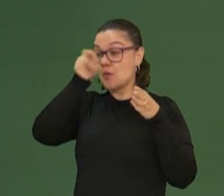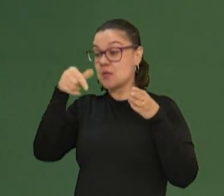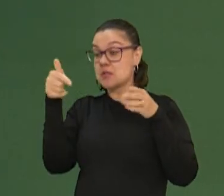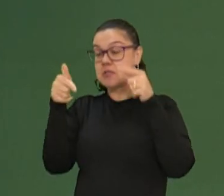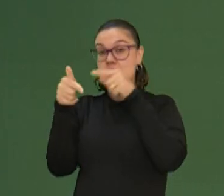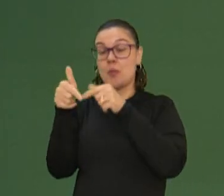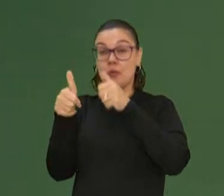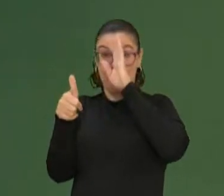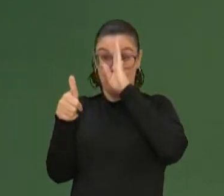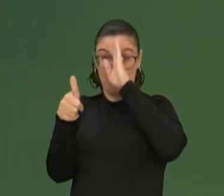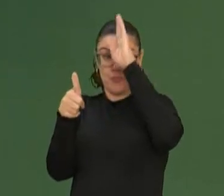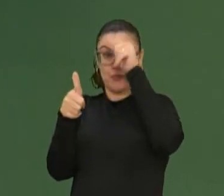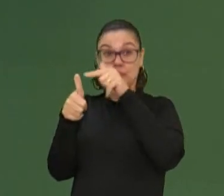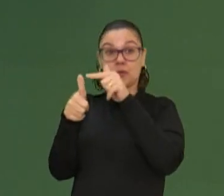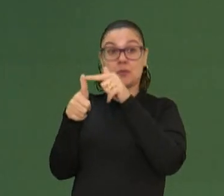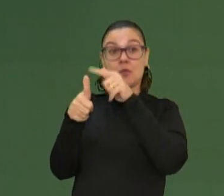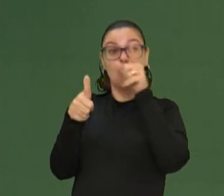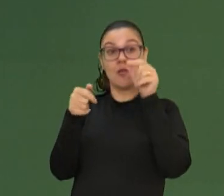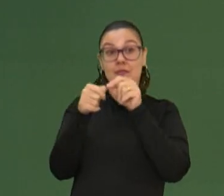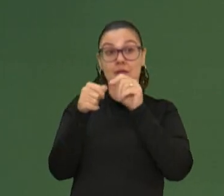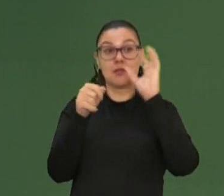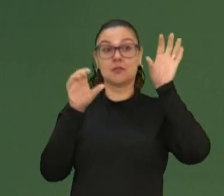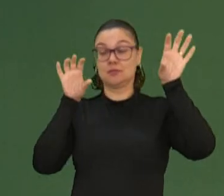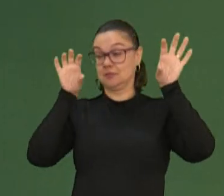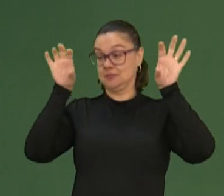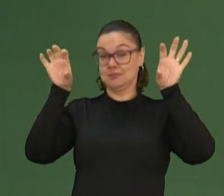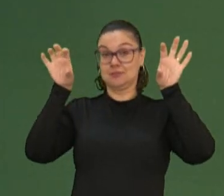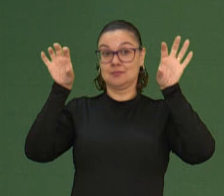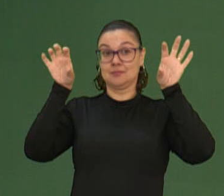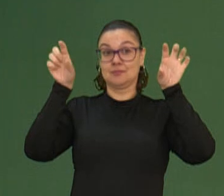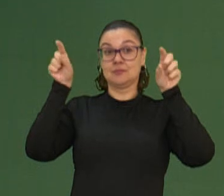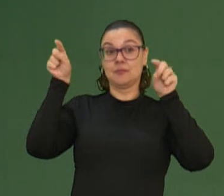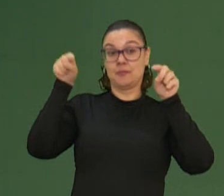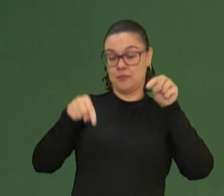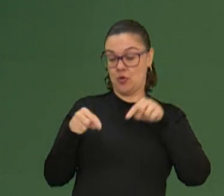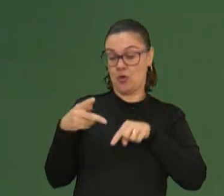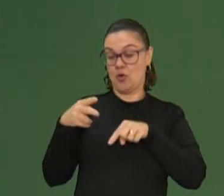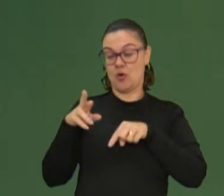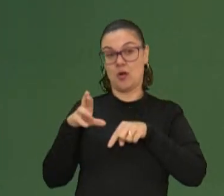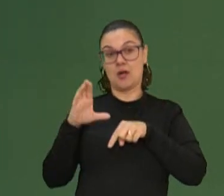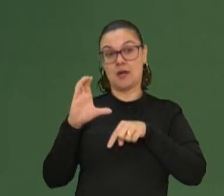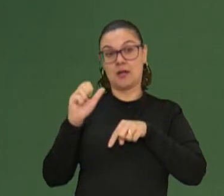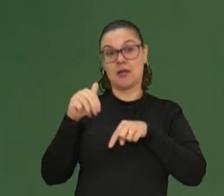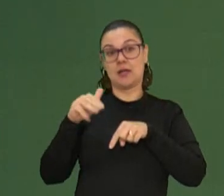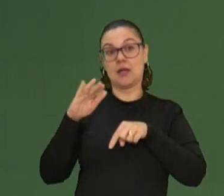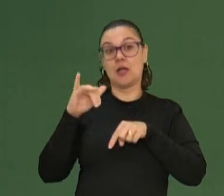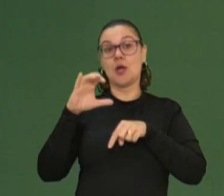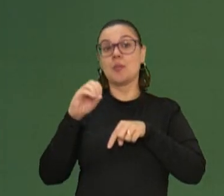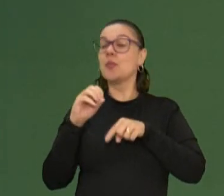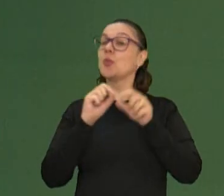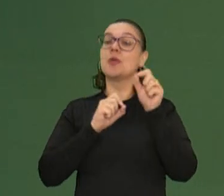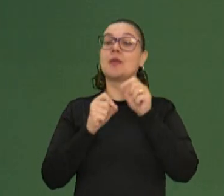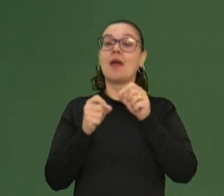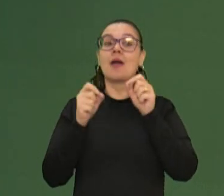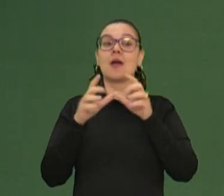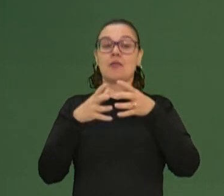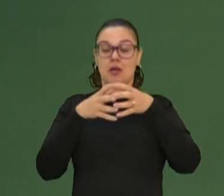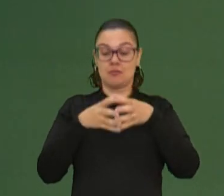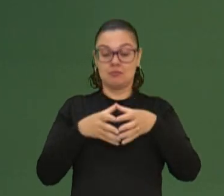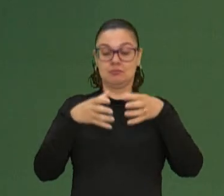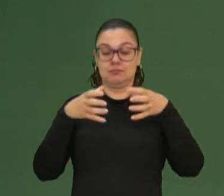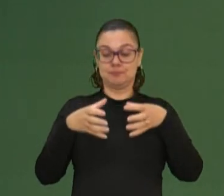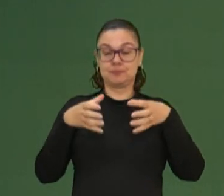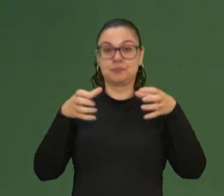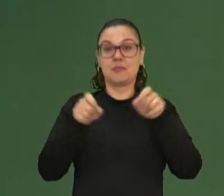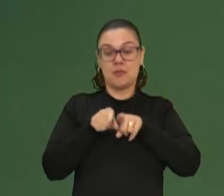meristema fundamental produz procâmbio e protoderma. O procâmbio produz câmbio fascicular. O que é esse câmbio fascicular? Vai criar